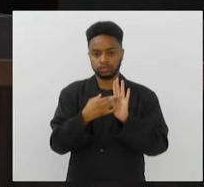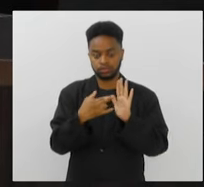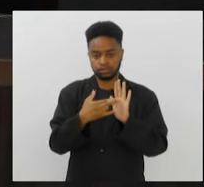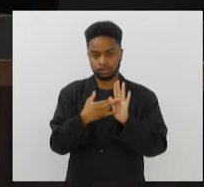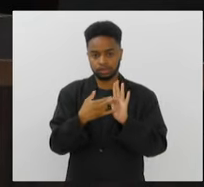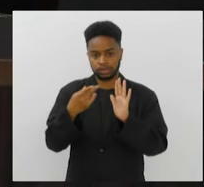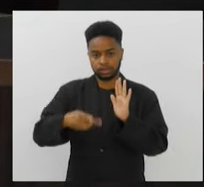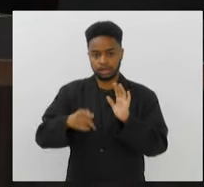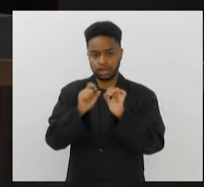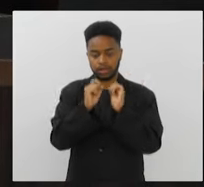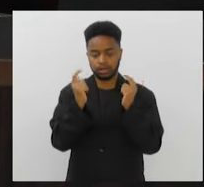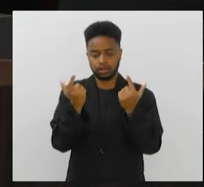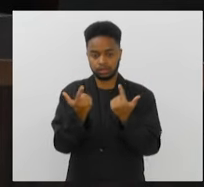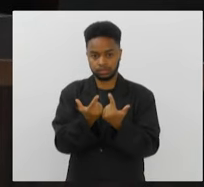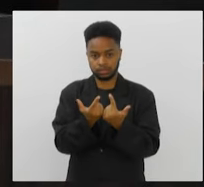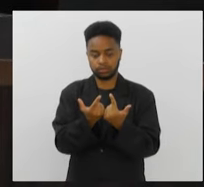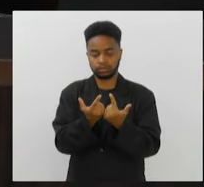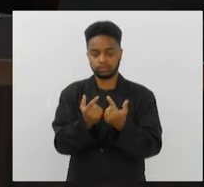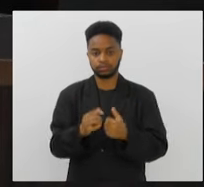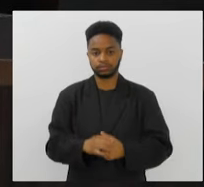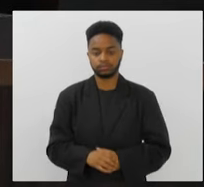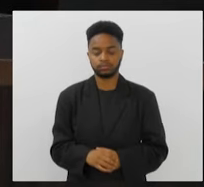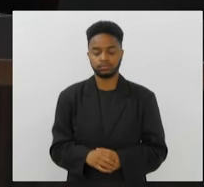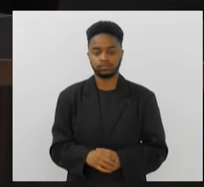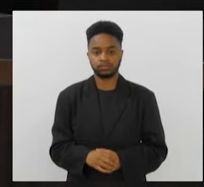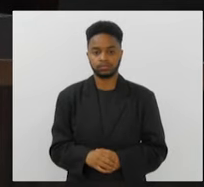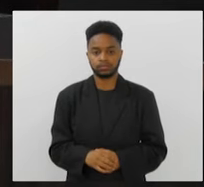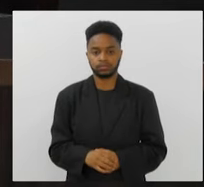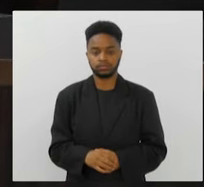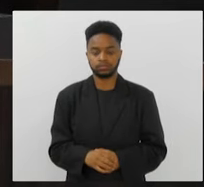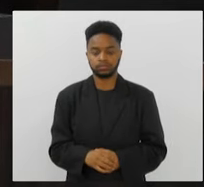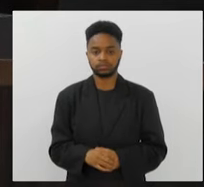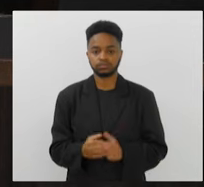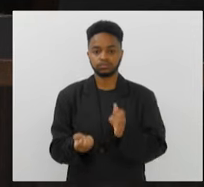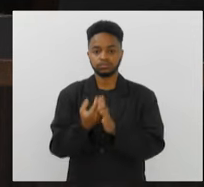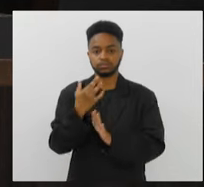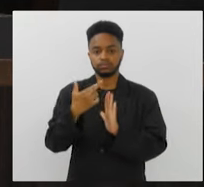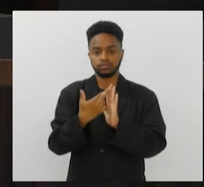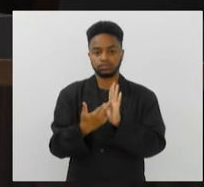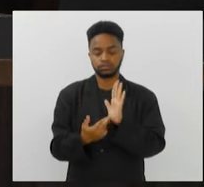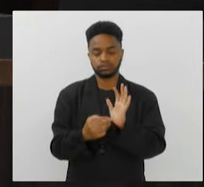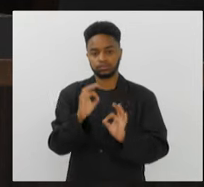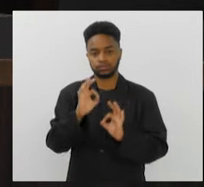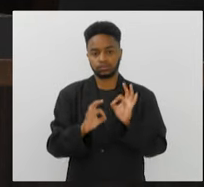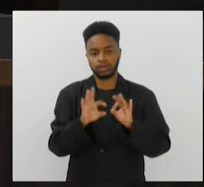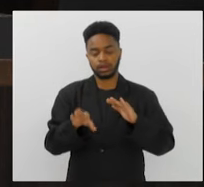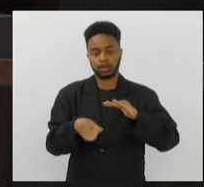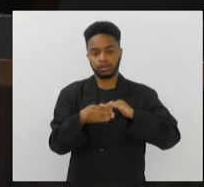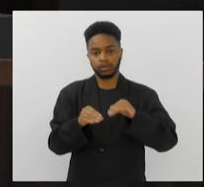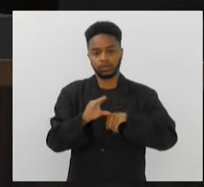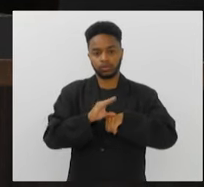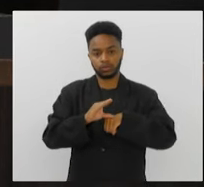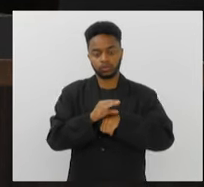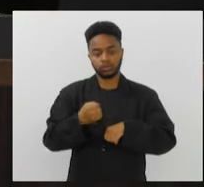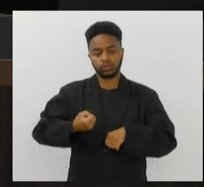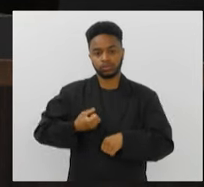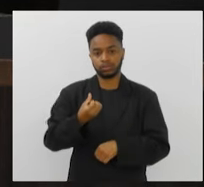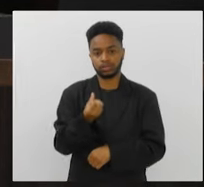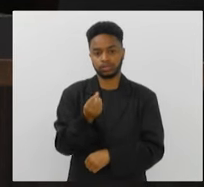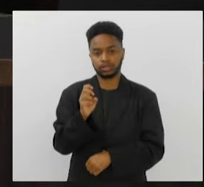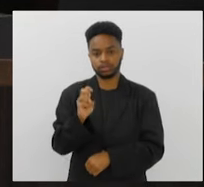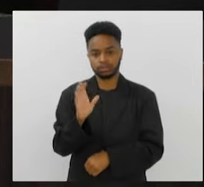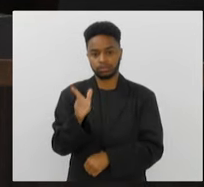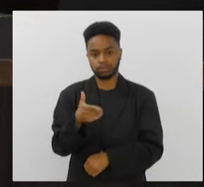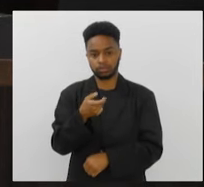da Assembleia Legislativa do Estado do Rio de Janeiro, regulamentando a emenda constitucional número